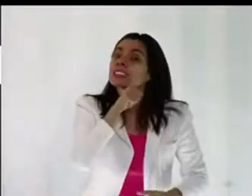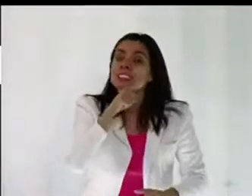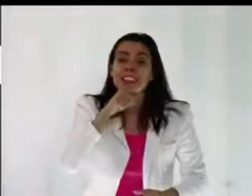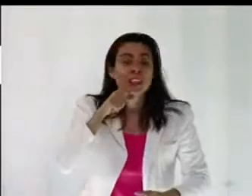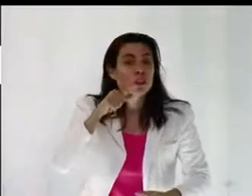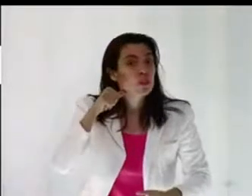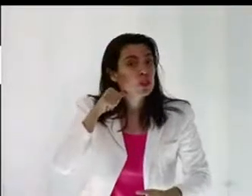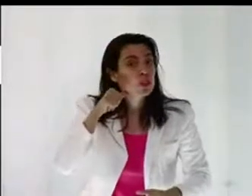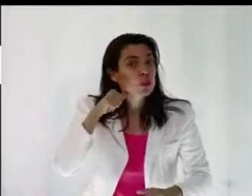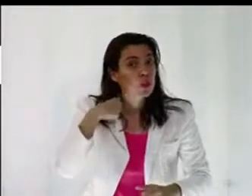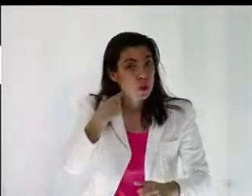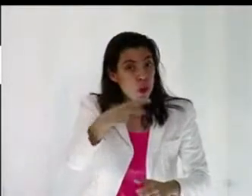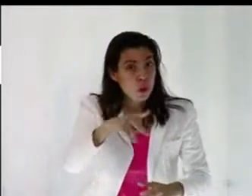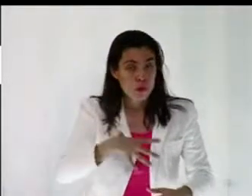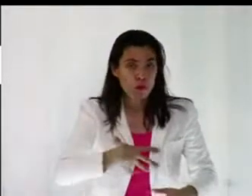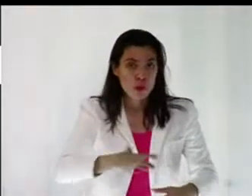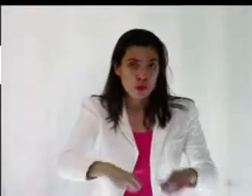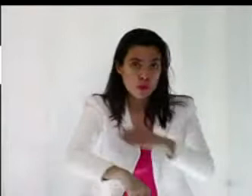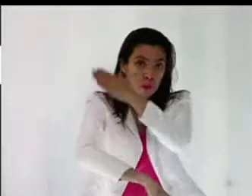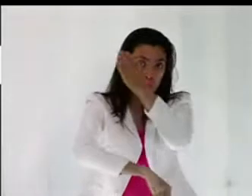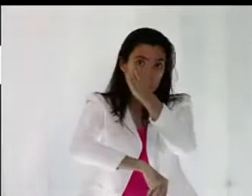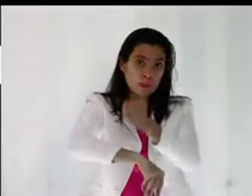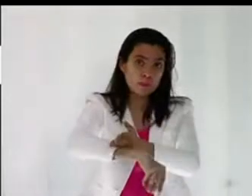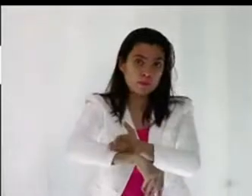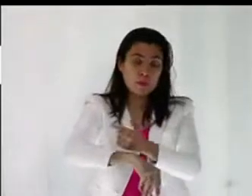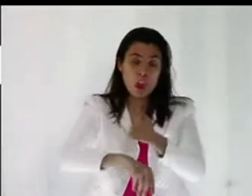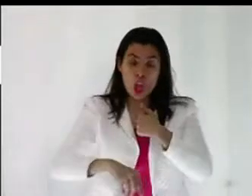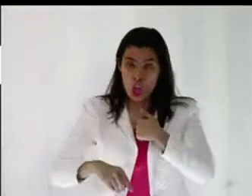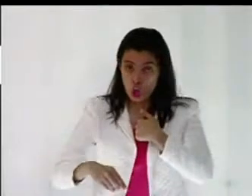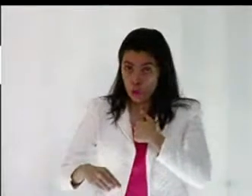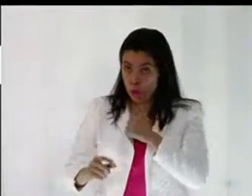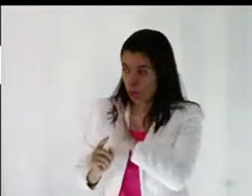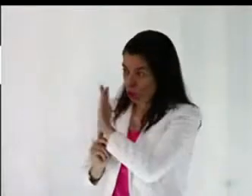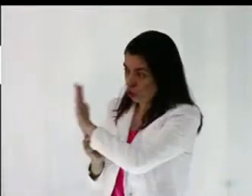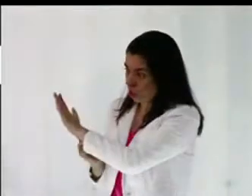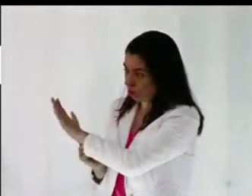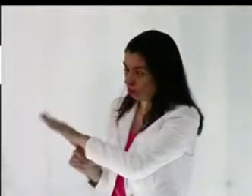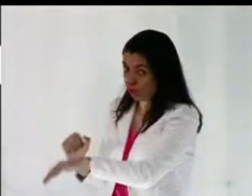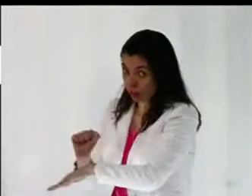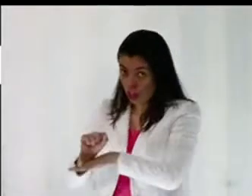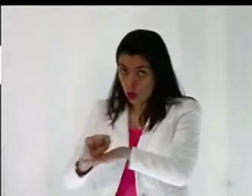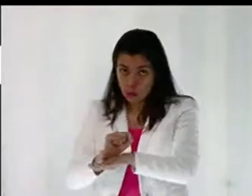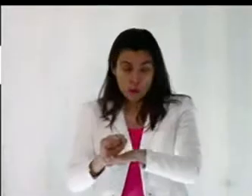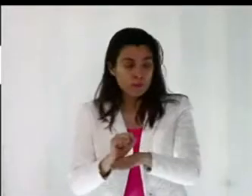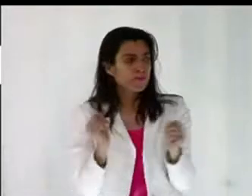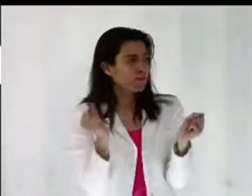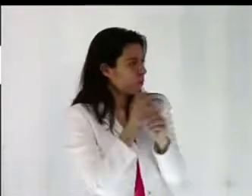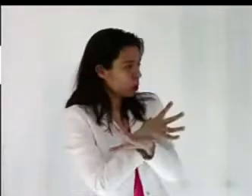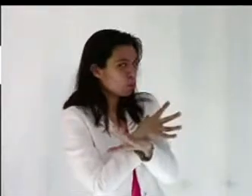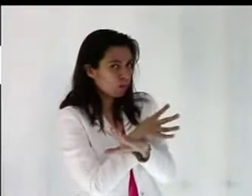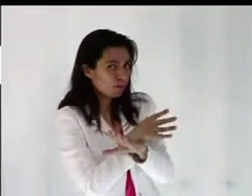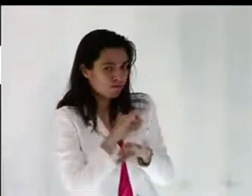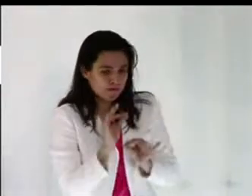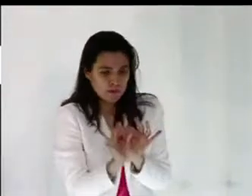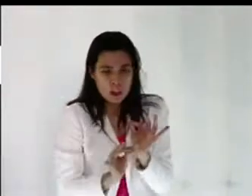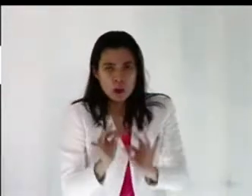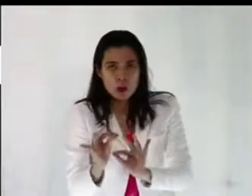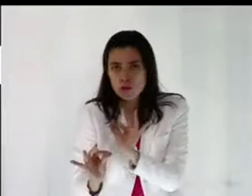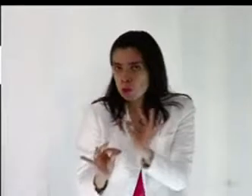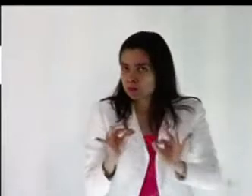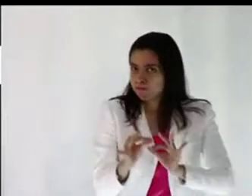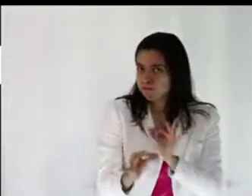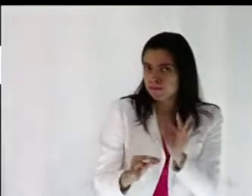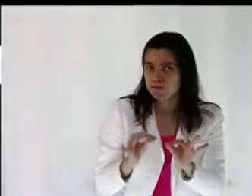que eu te mostrarei. Levantou-se, pois, Abraão de madrugada, e tendo preparado o seu jumento,